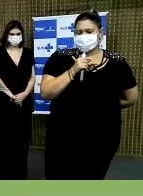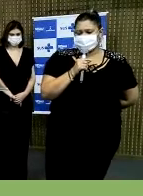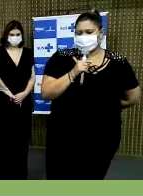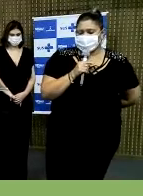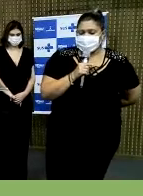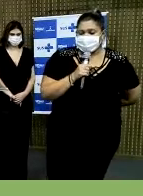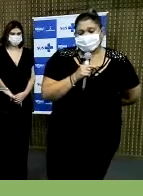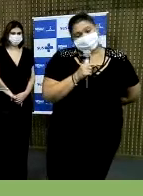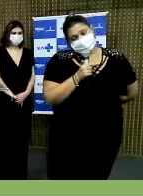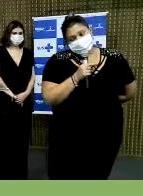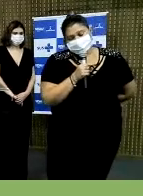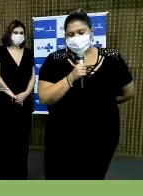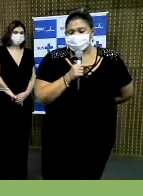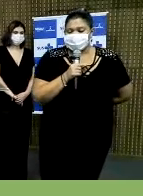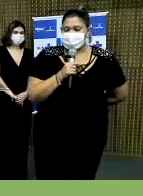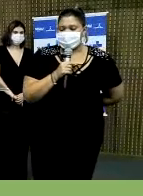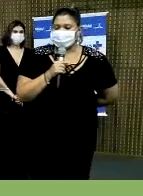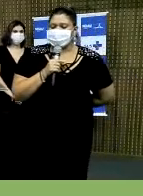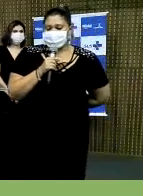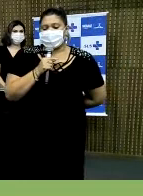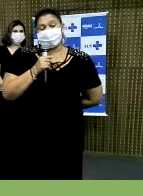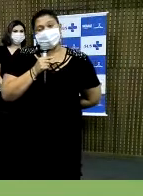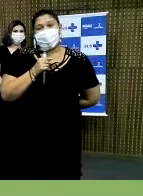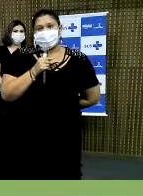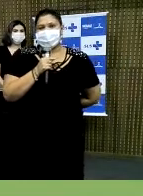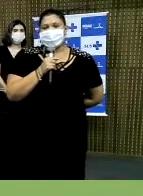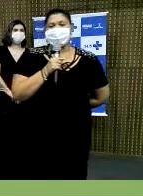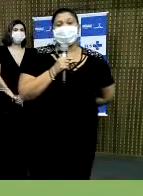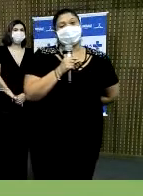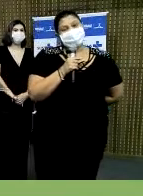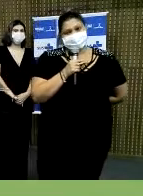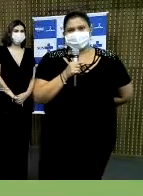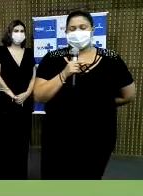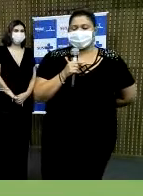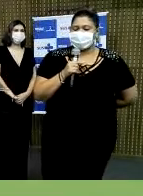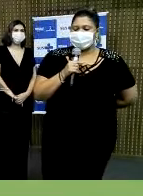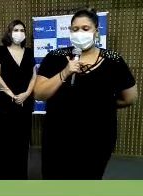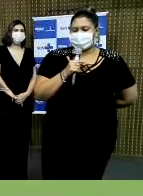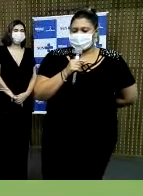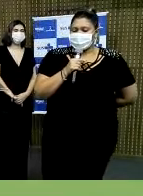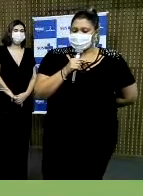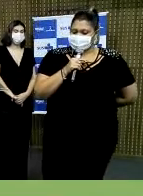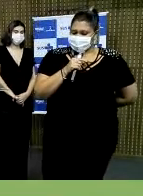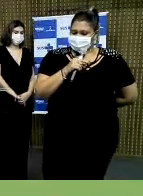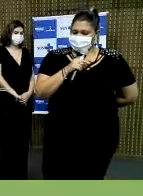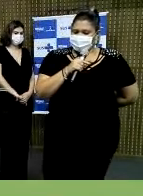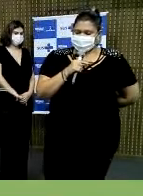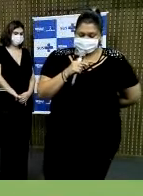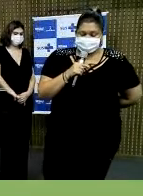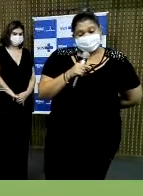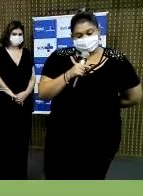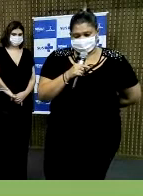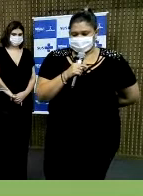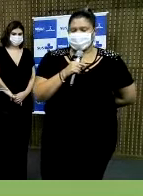melhora mesmo. Só que teve alguns parâmetros do CISREG que mudaram, né? Então, a gente teve que entrar com